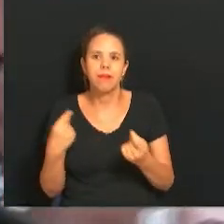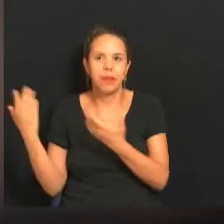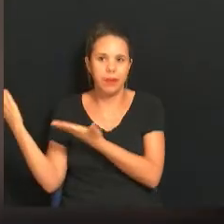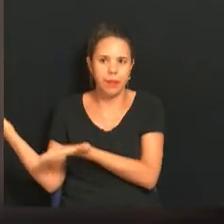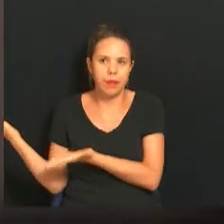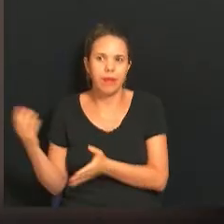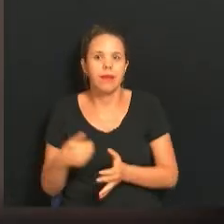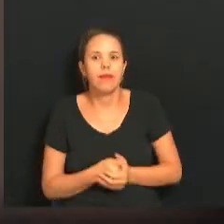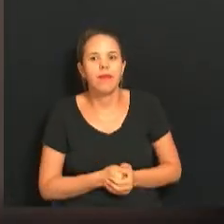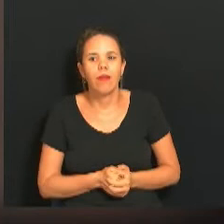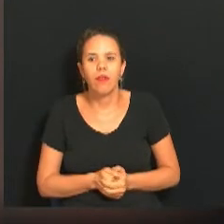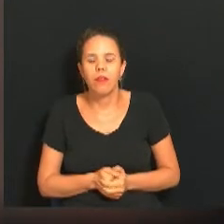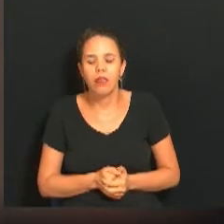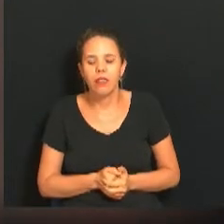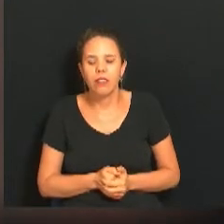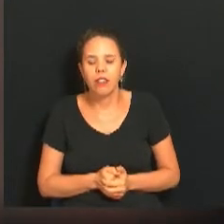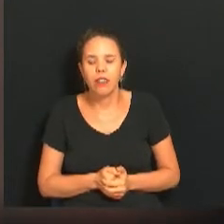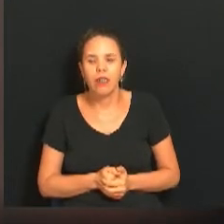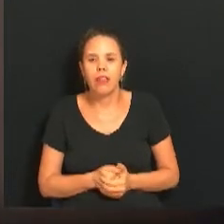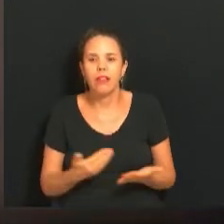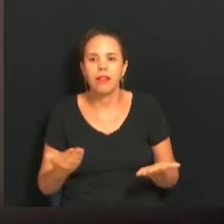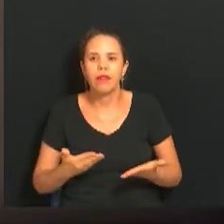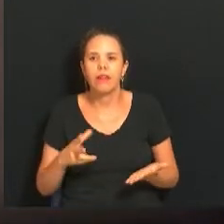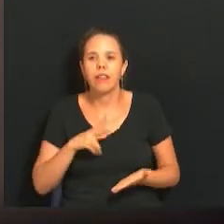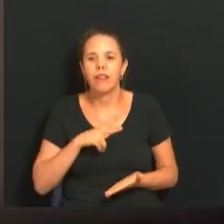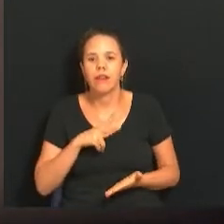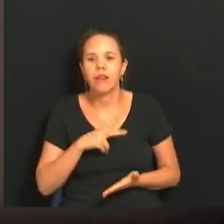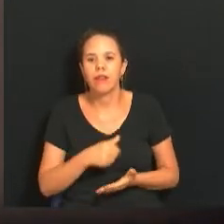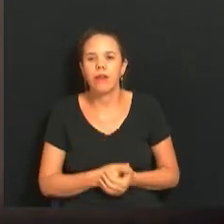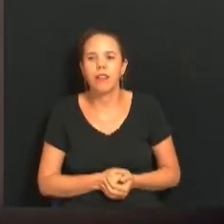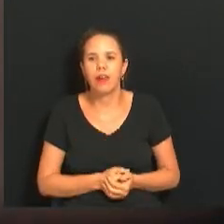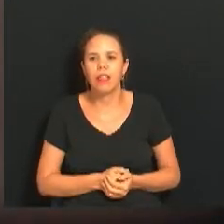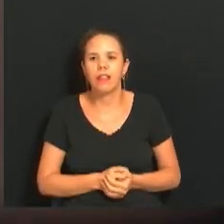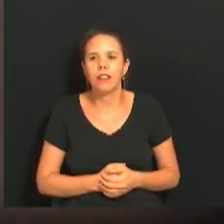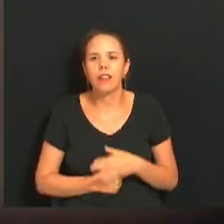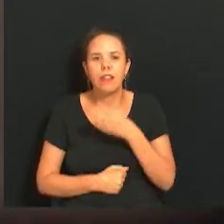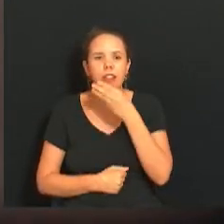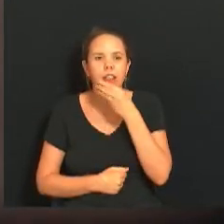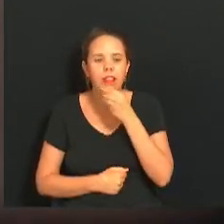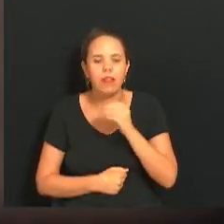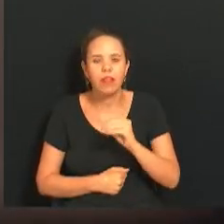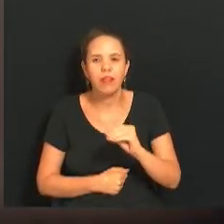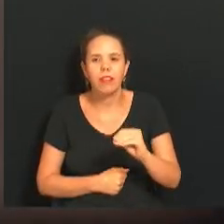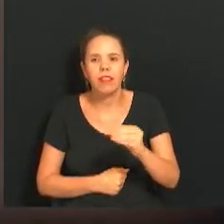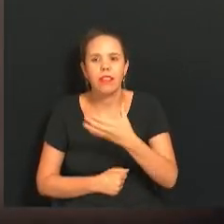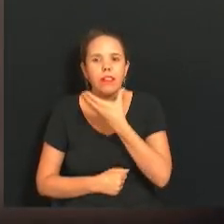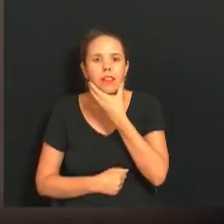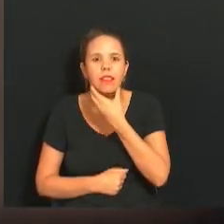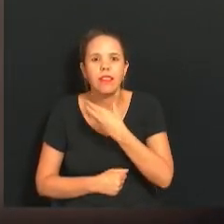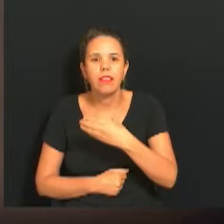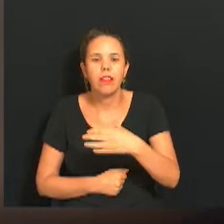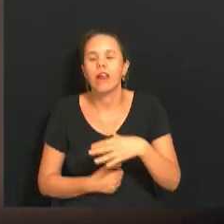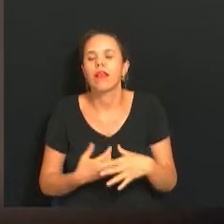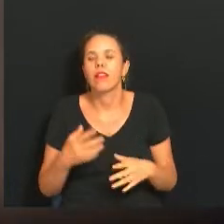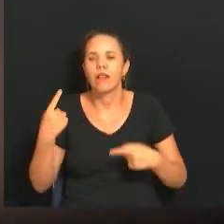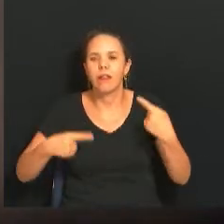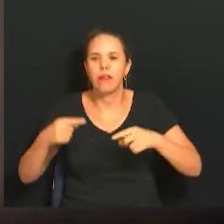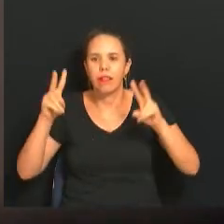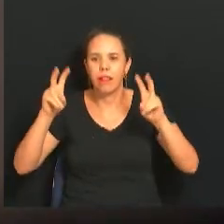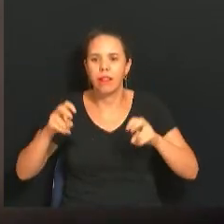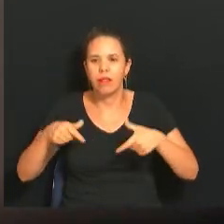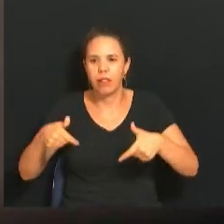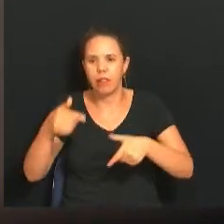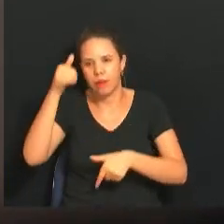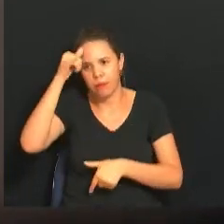Maia. E hoje, em particular, nós vamos debater um pouco ações